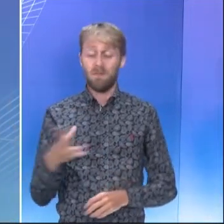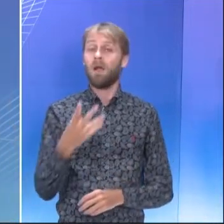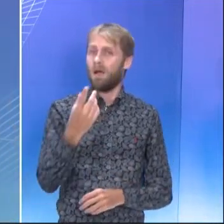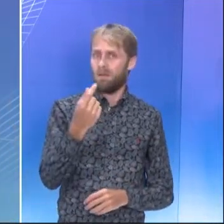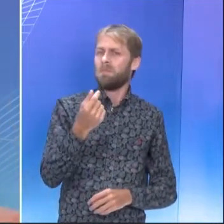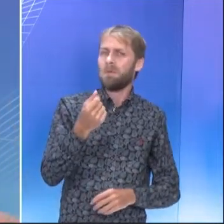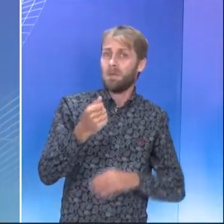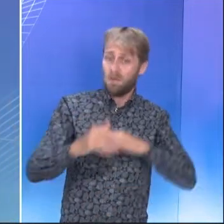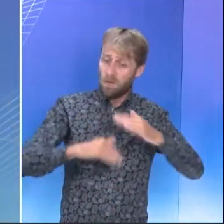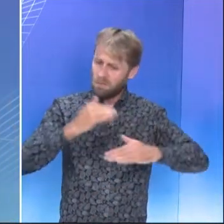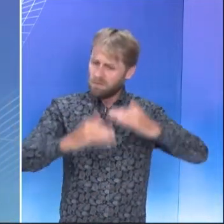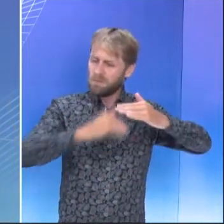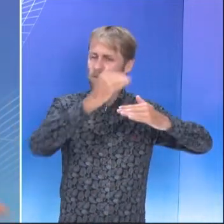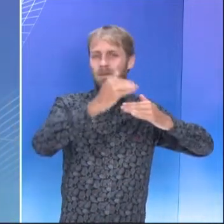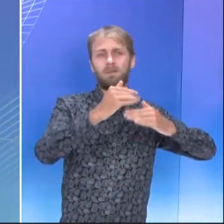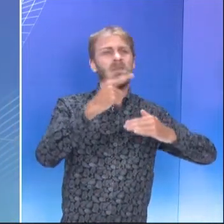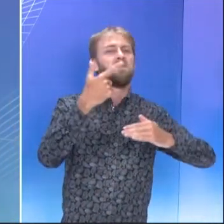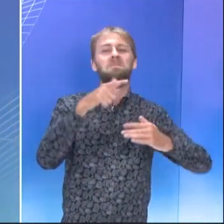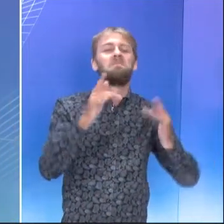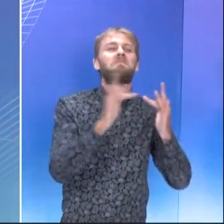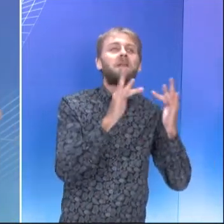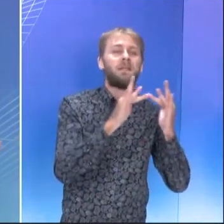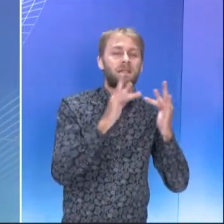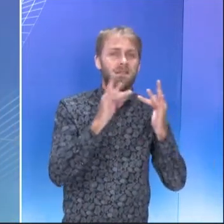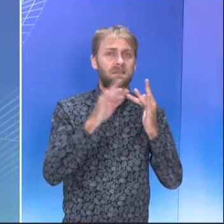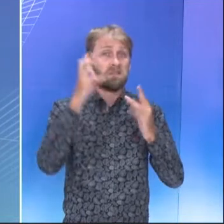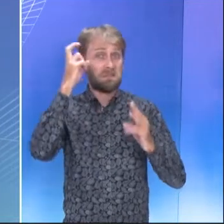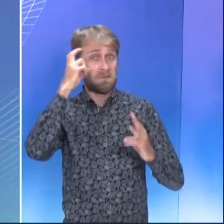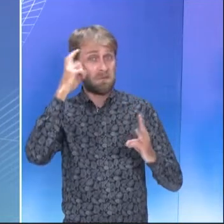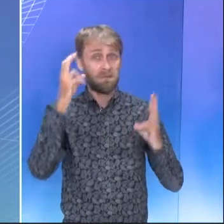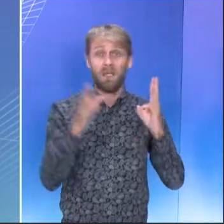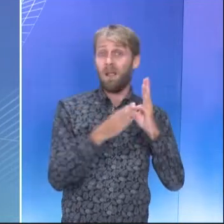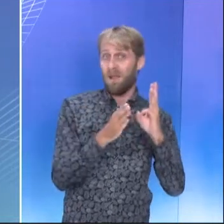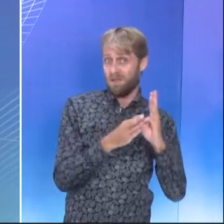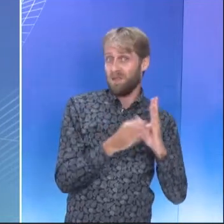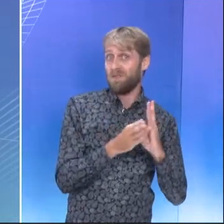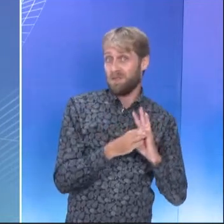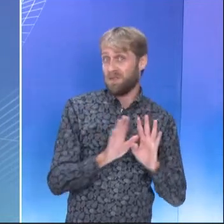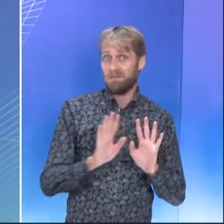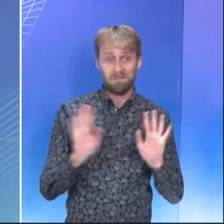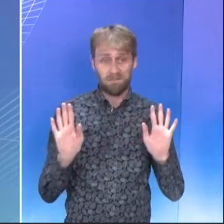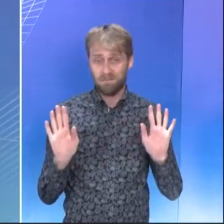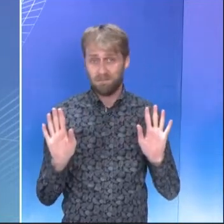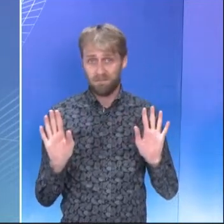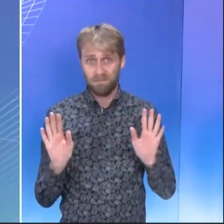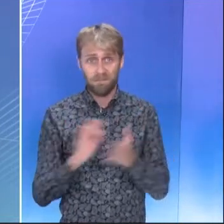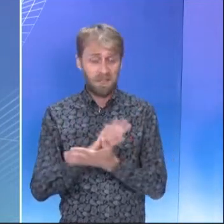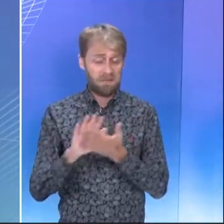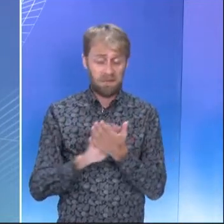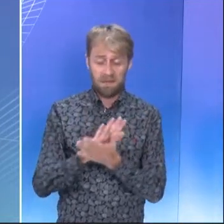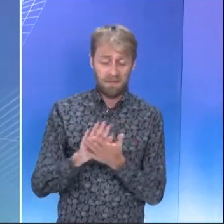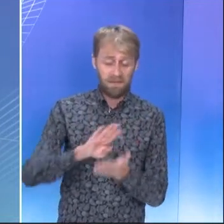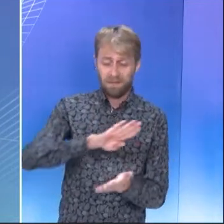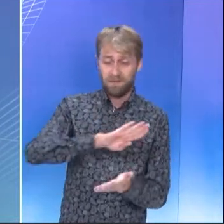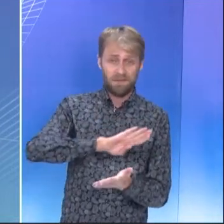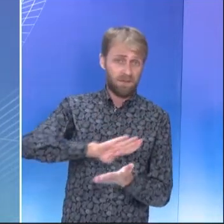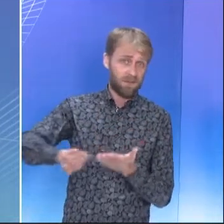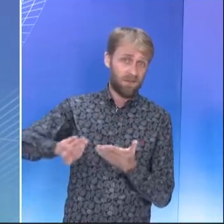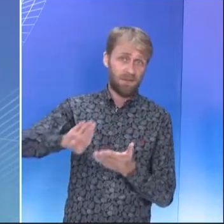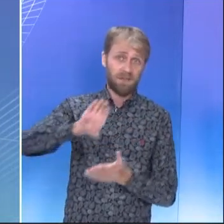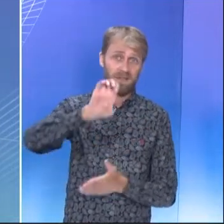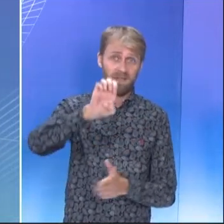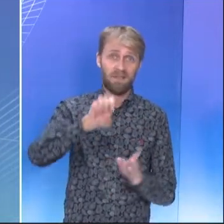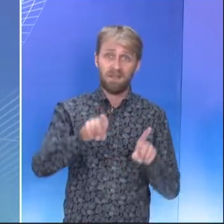diretamente à preservação da cultura indígena, no caso, né? Que é dessas comunidades que esse trecho